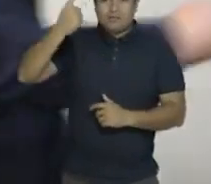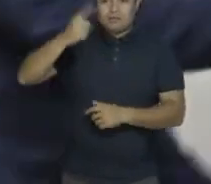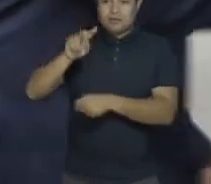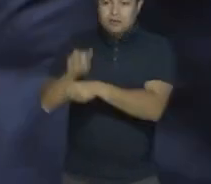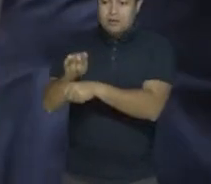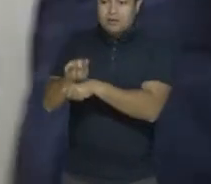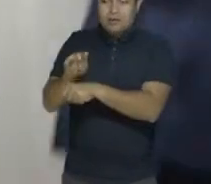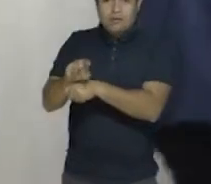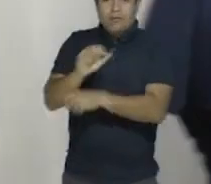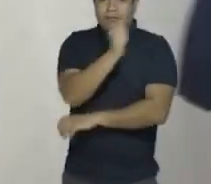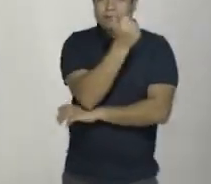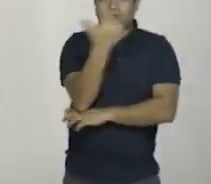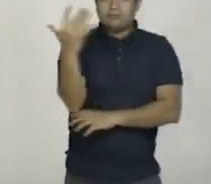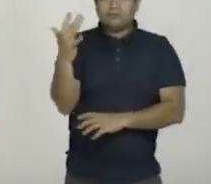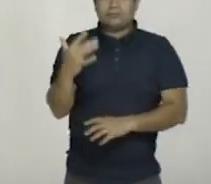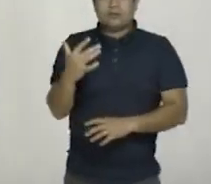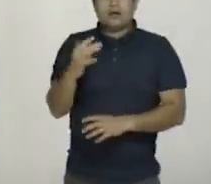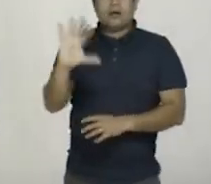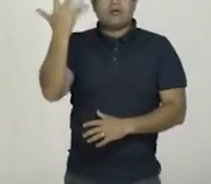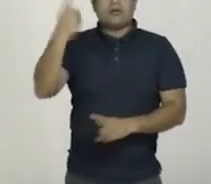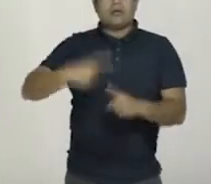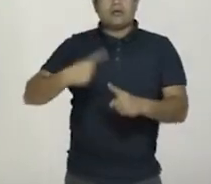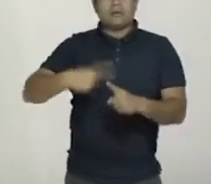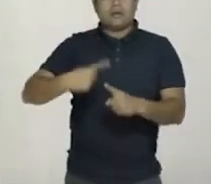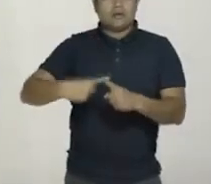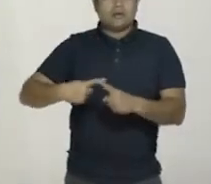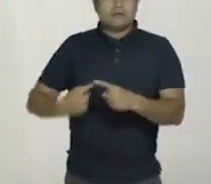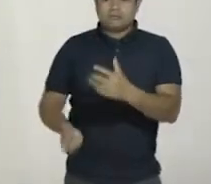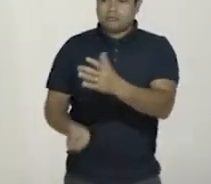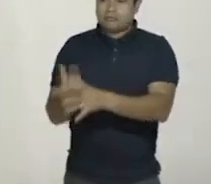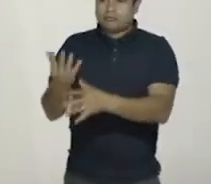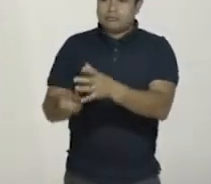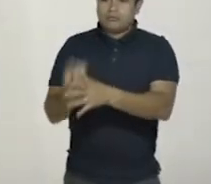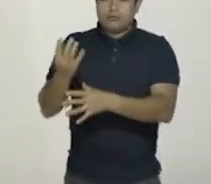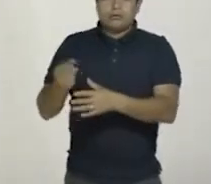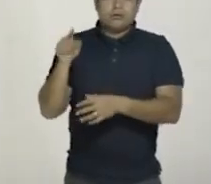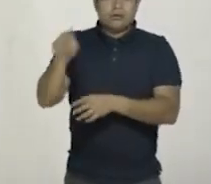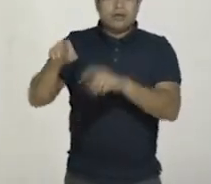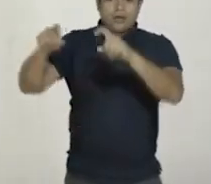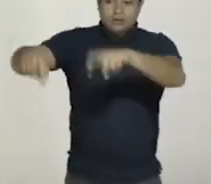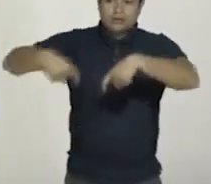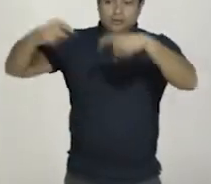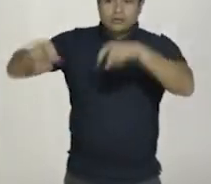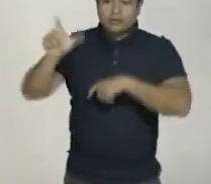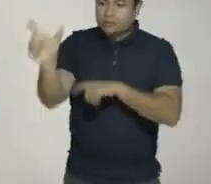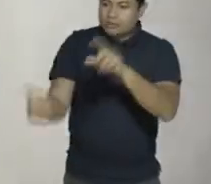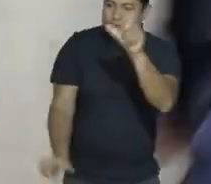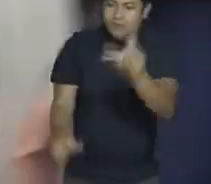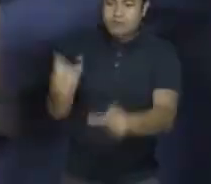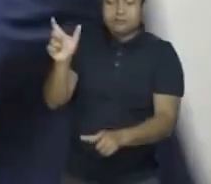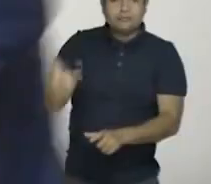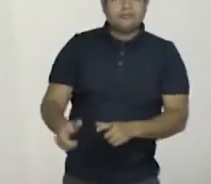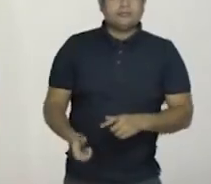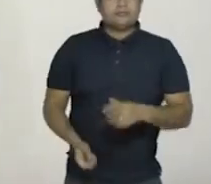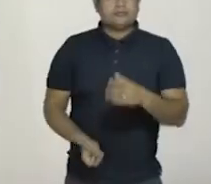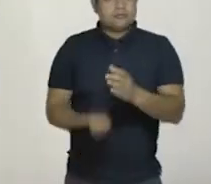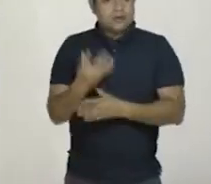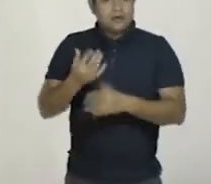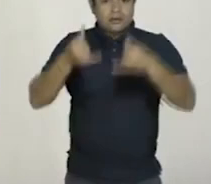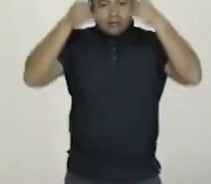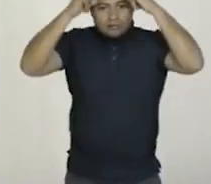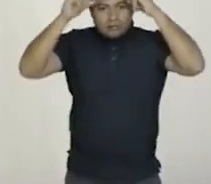ao nosso produtor rural é graças a nossa criação de gado